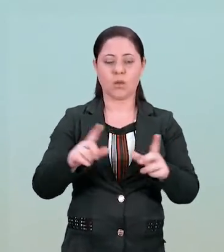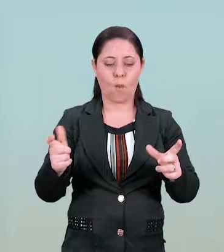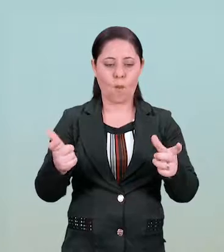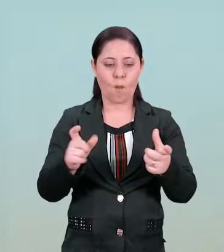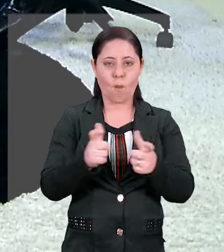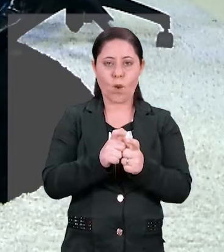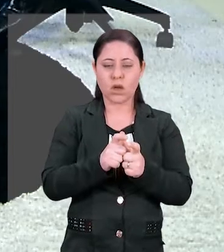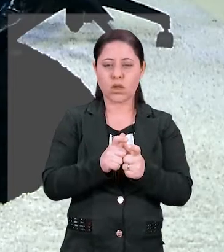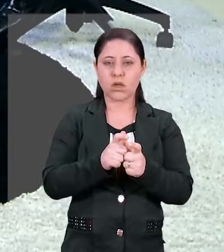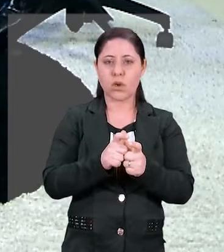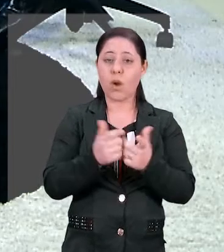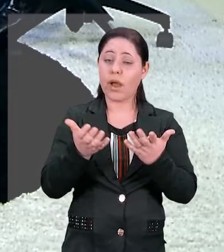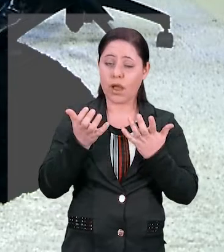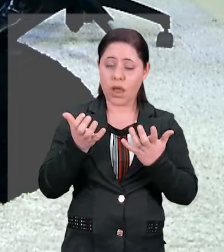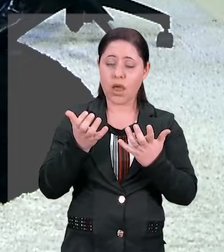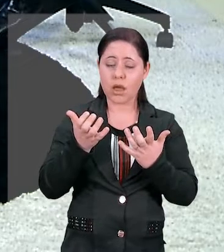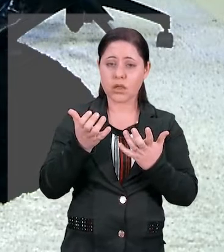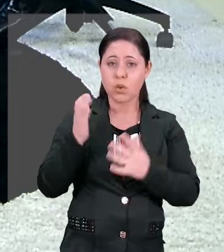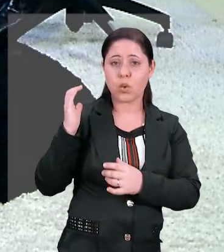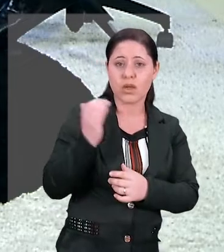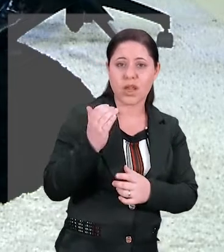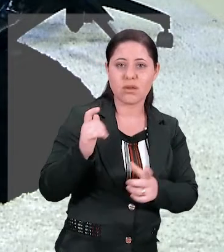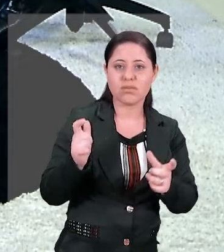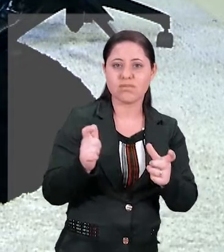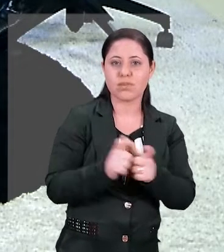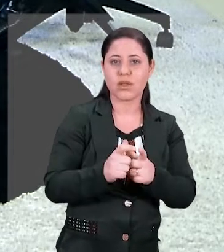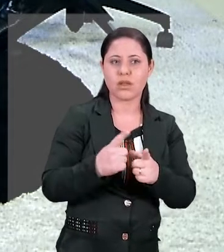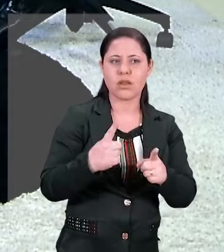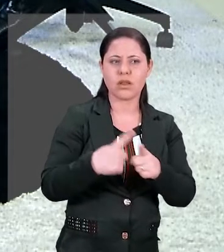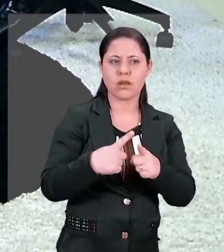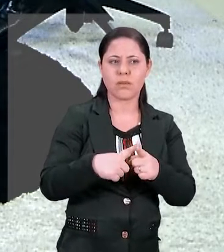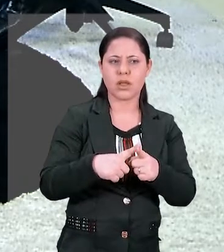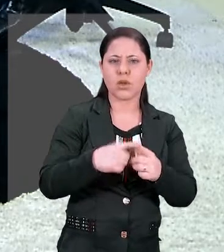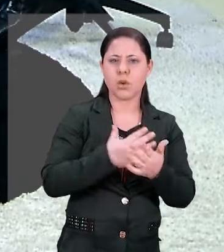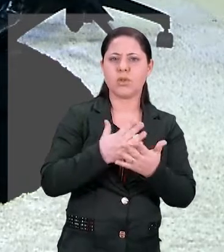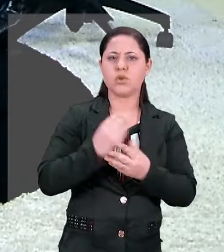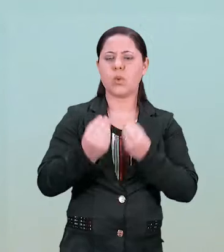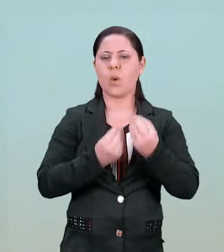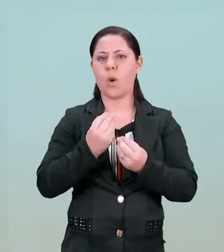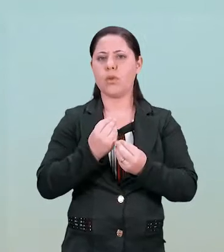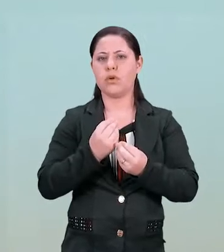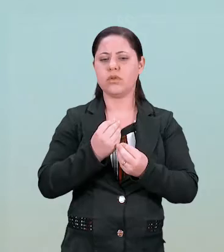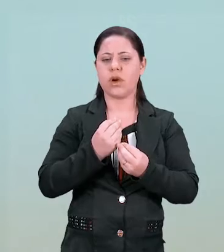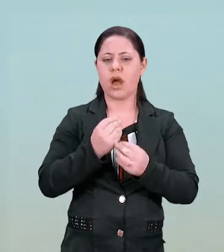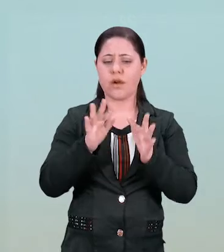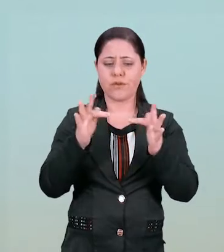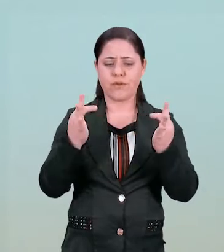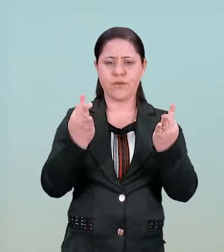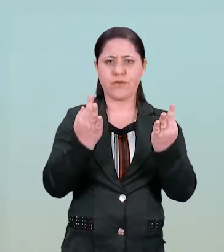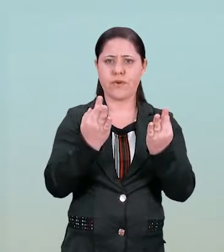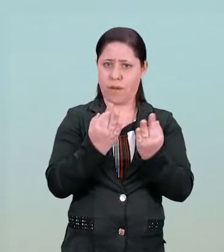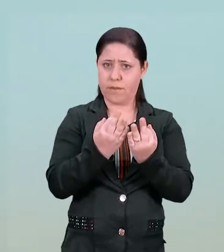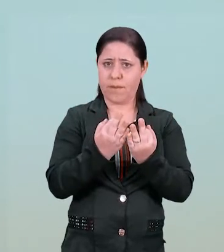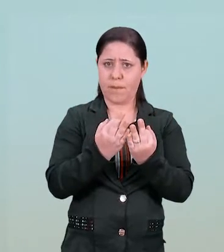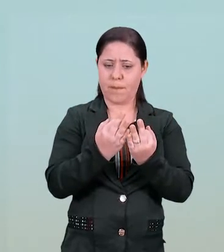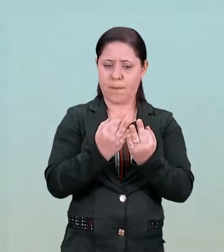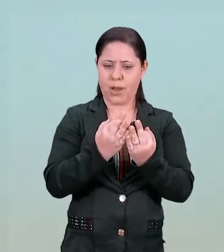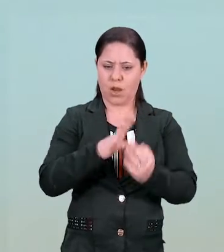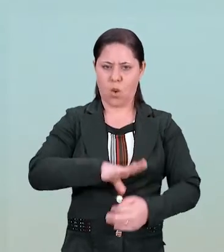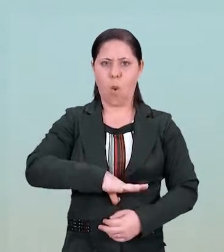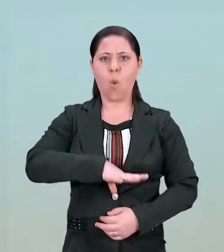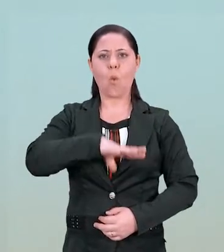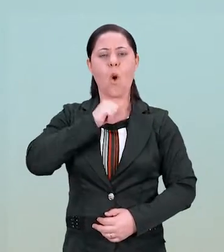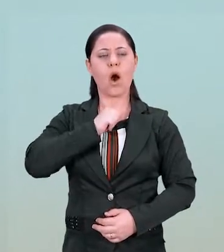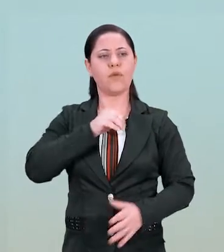não cometimento desses crimes, passa necessariamente pelo empoderamento da mulher, mas principalmente o empoderamento da família,